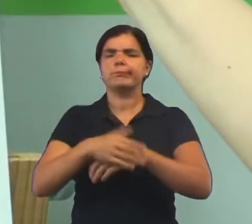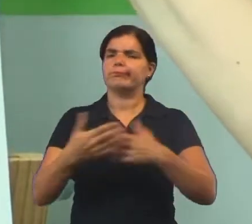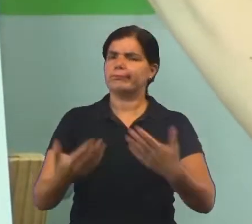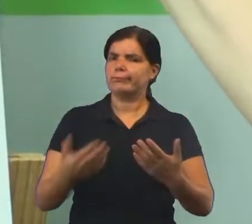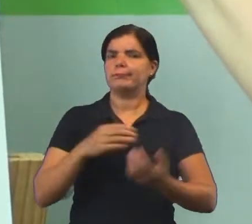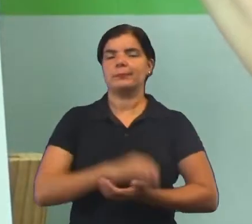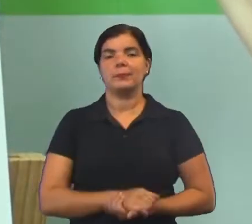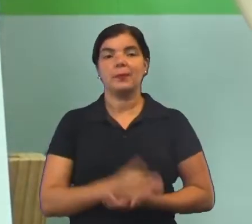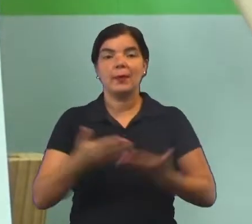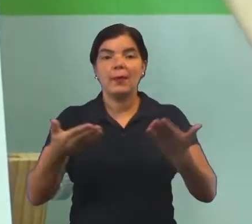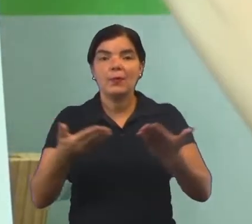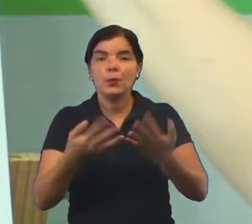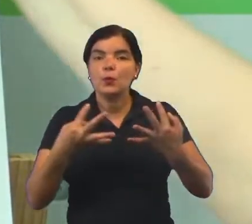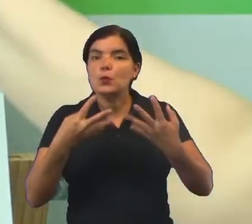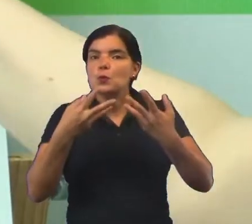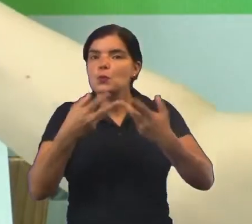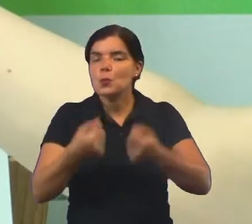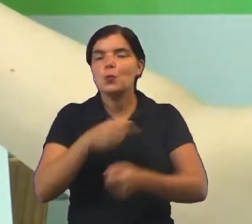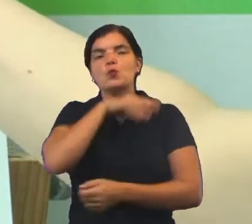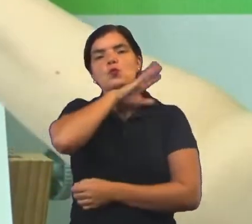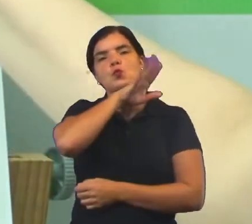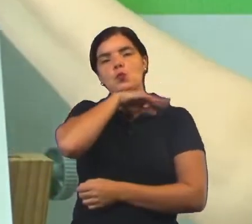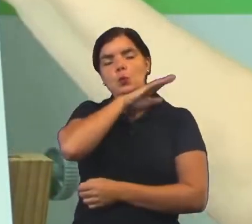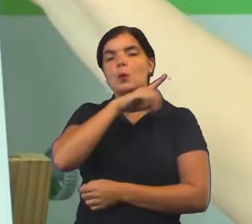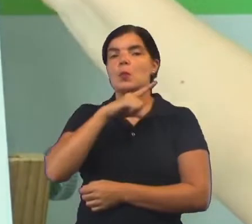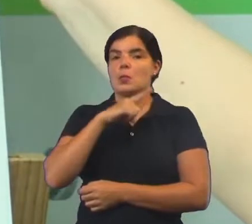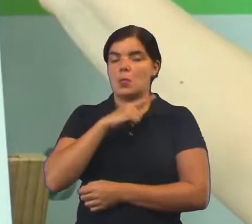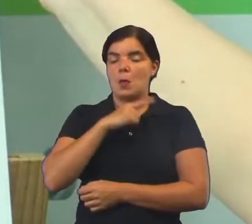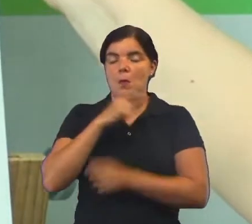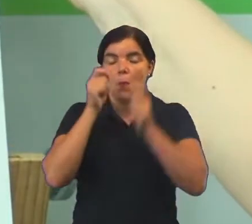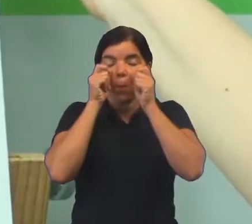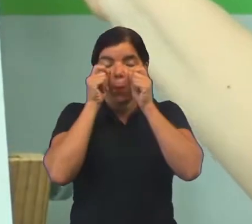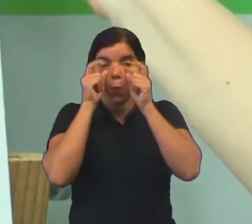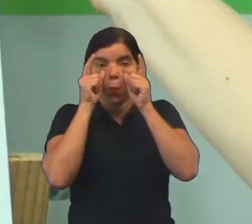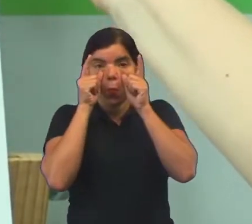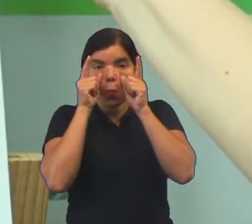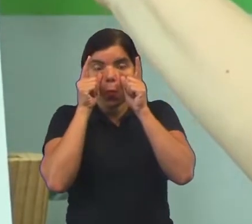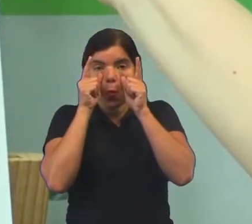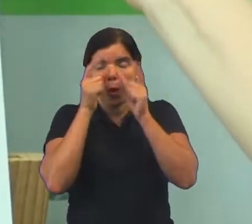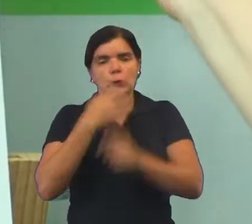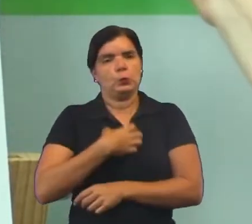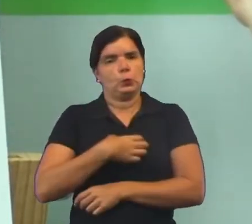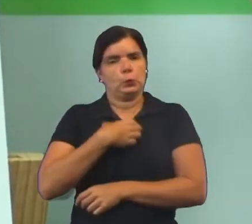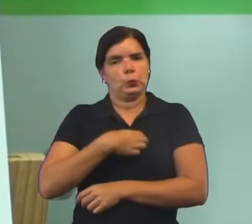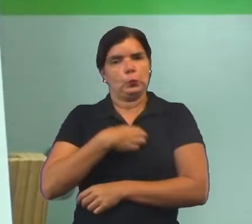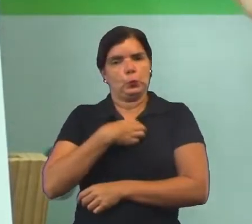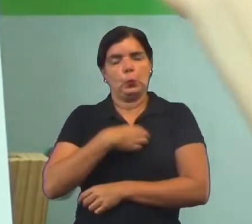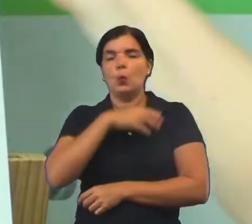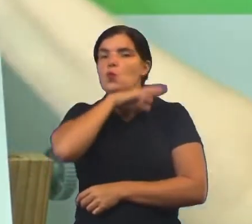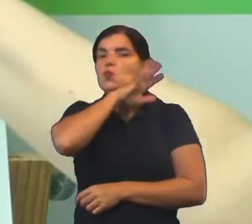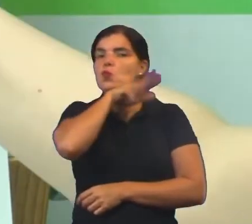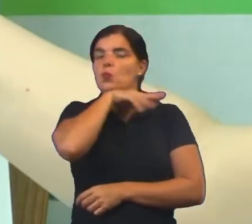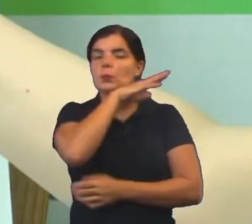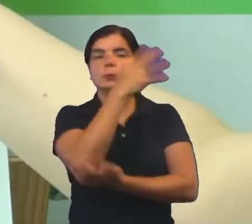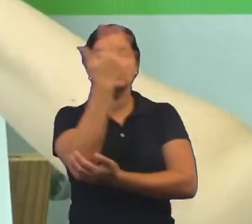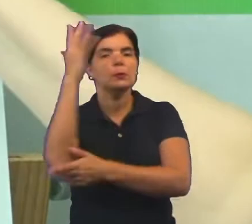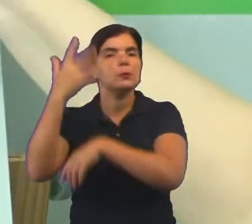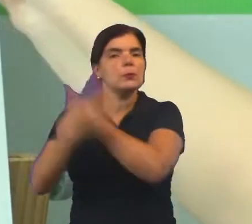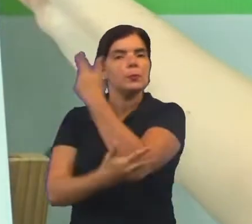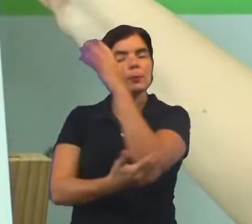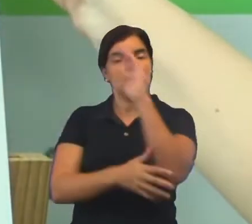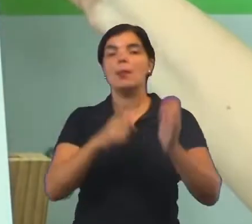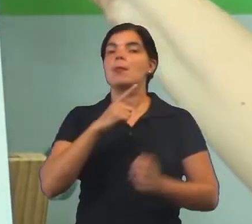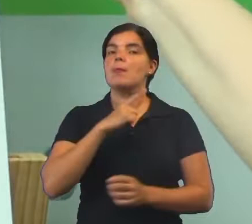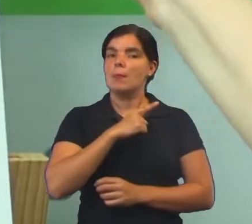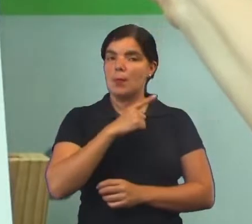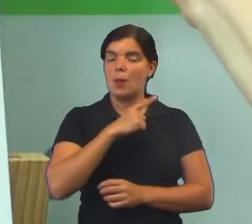mole. Agora todos os bichos terão que ficar acordados, revoltados. Os animais da floresta